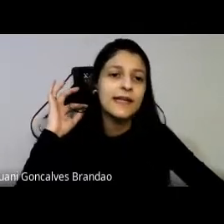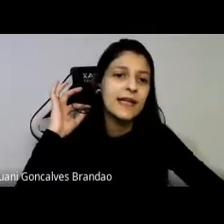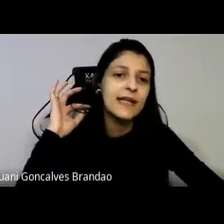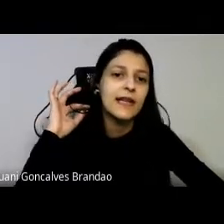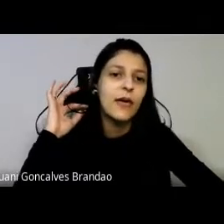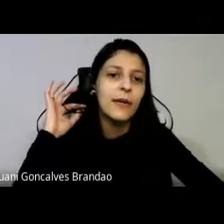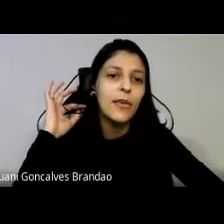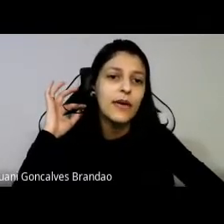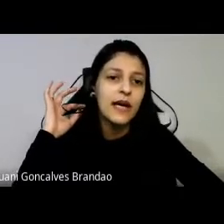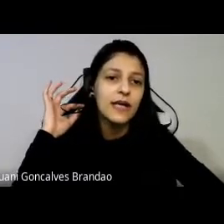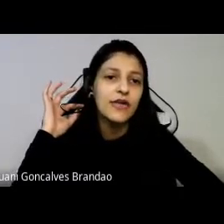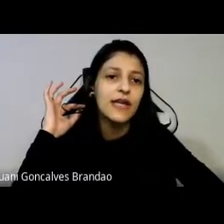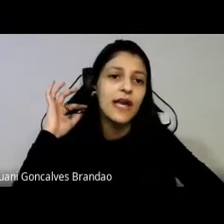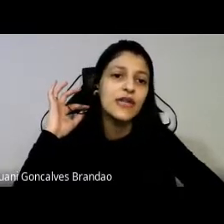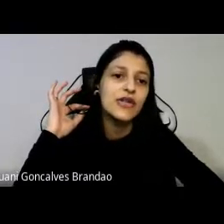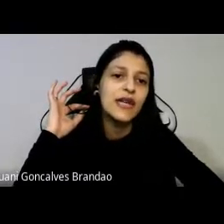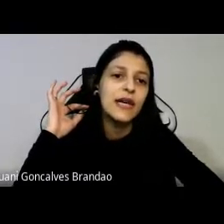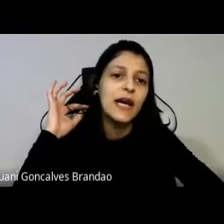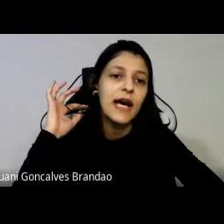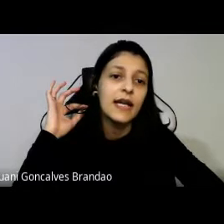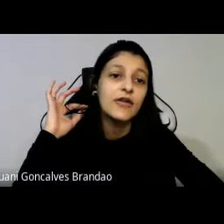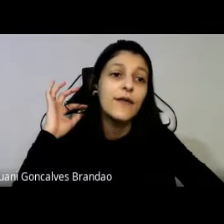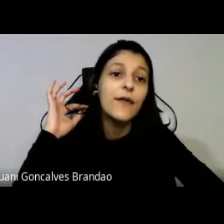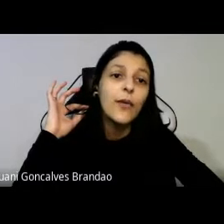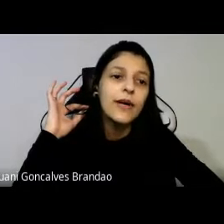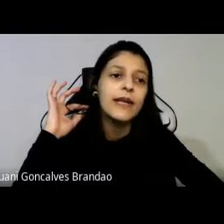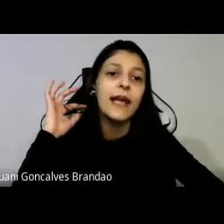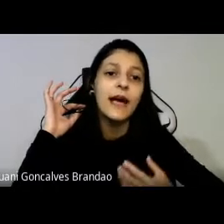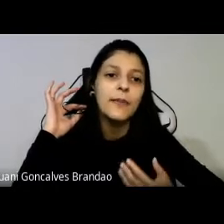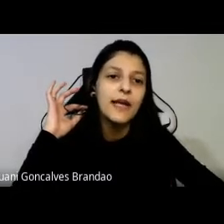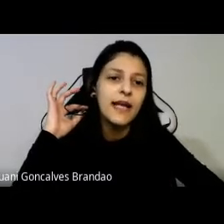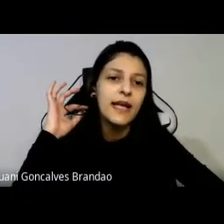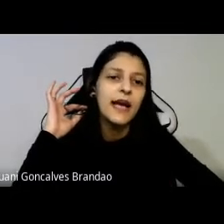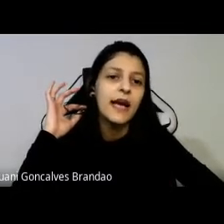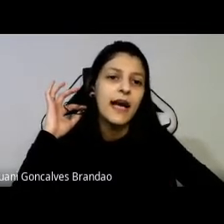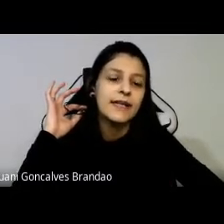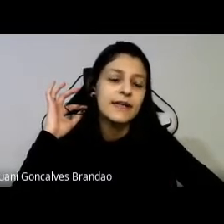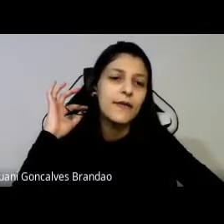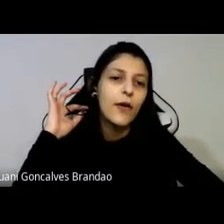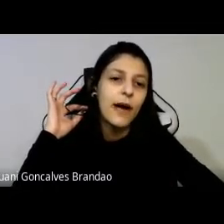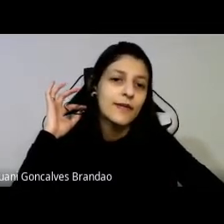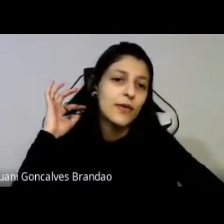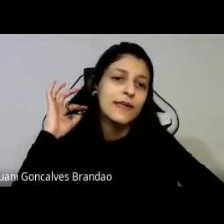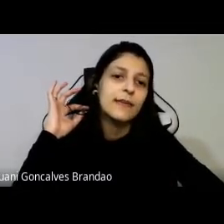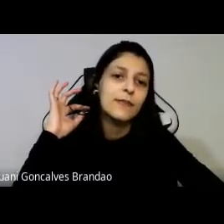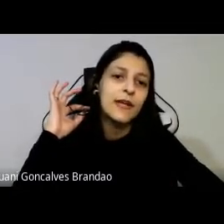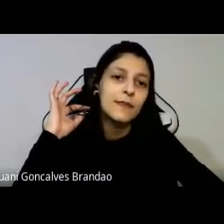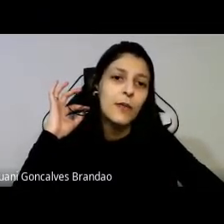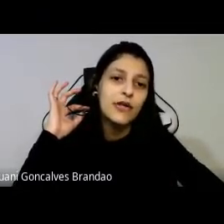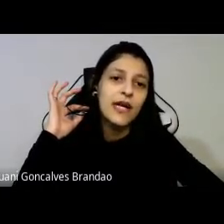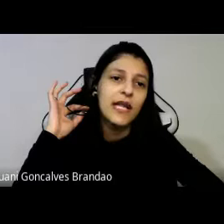própria escrita. Então, é importante que a gente divulgue, né, e amplie essas